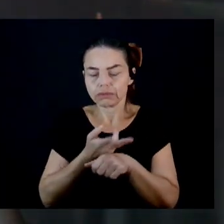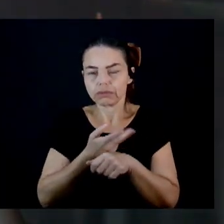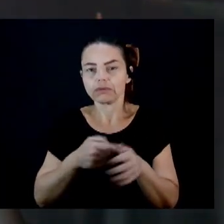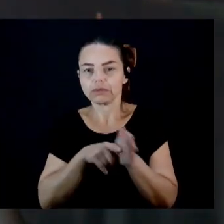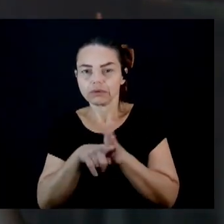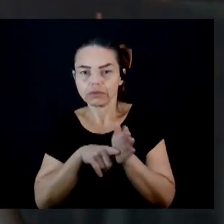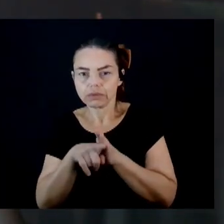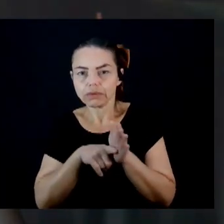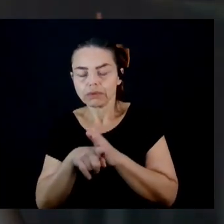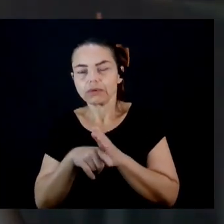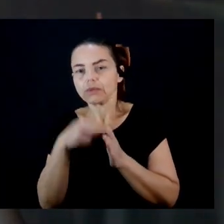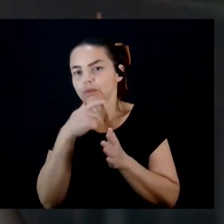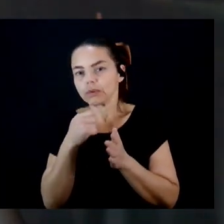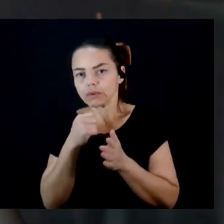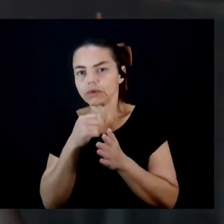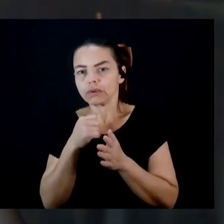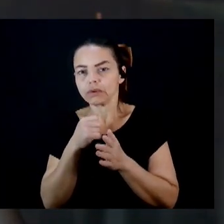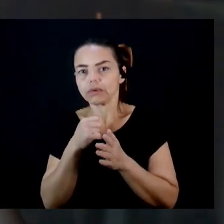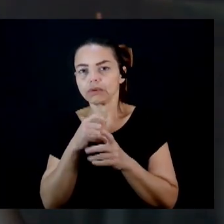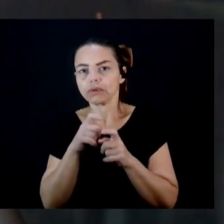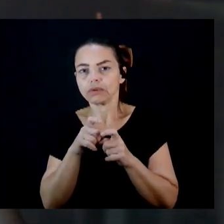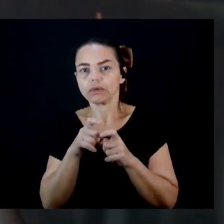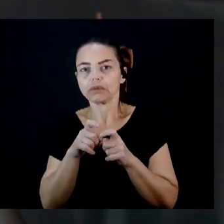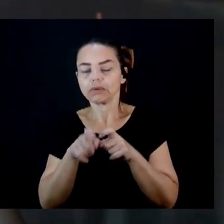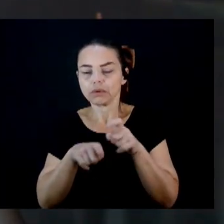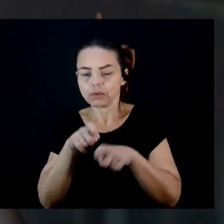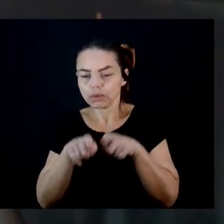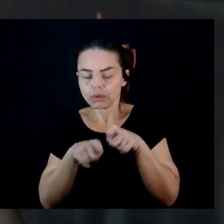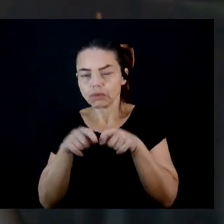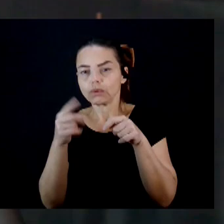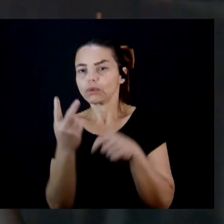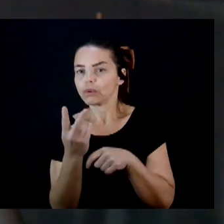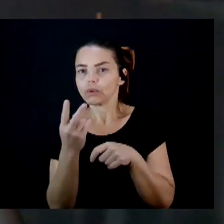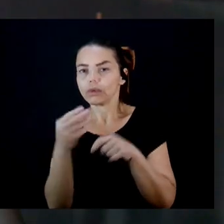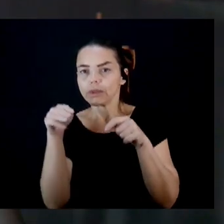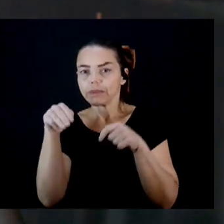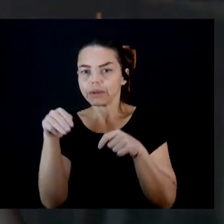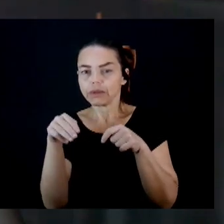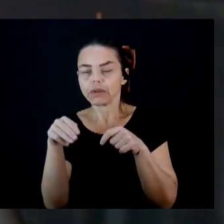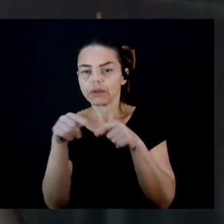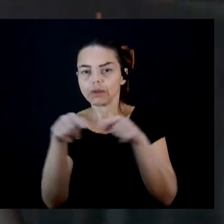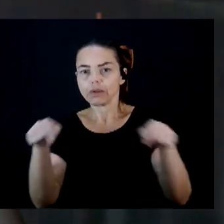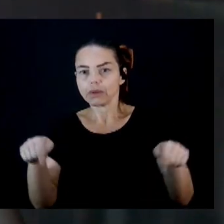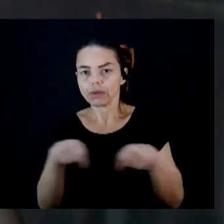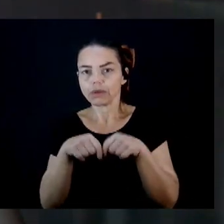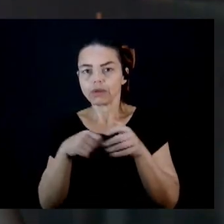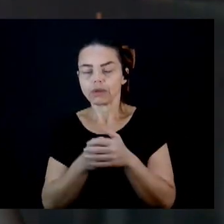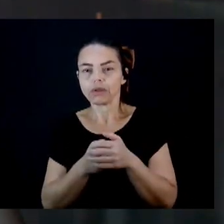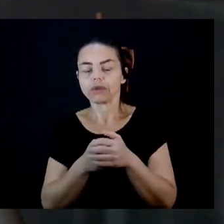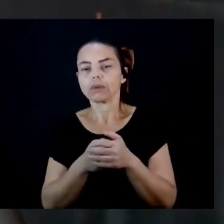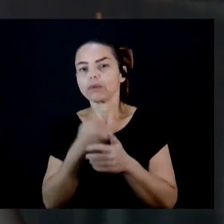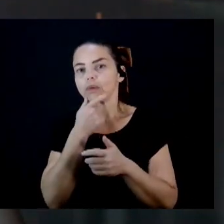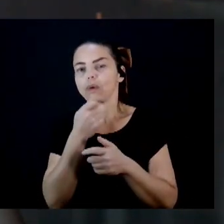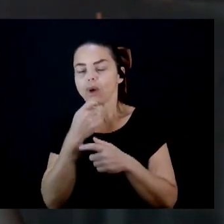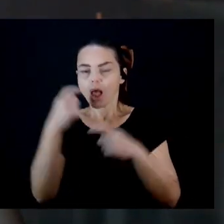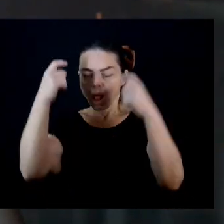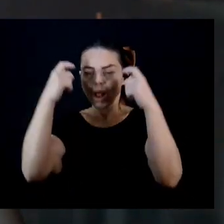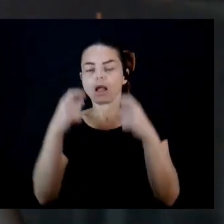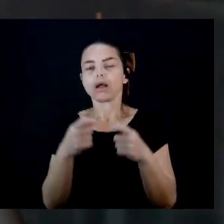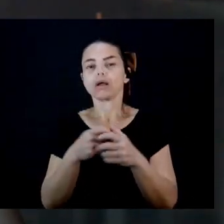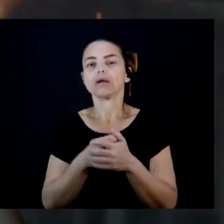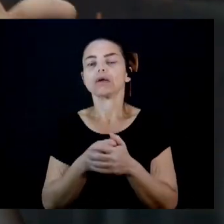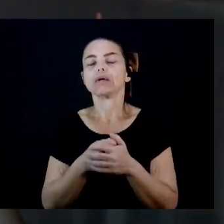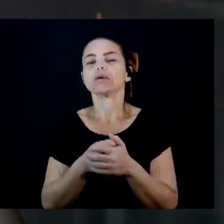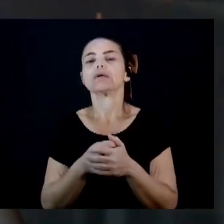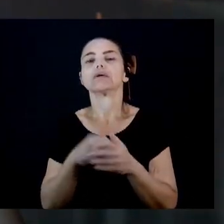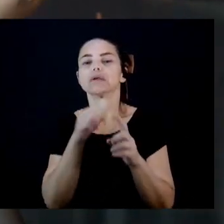foi dado um parquinho de 2 metros quadrados, para o homem foi dado uma Disney. Sim. Quesito social. Sim. Isso não